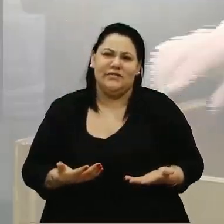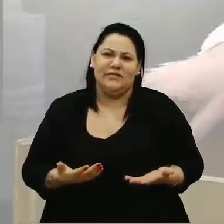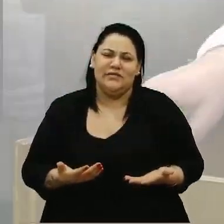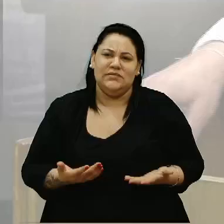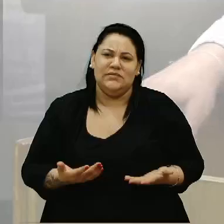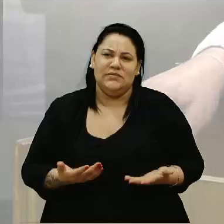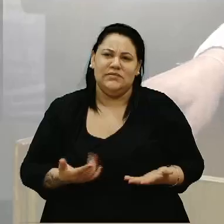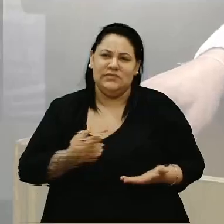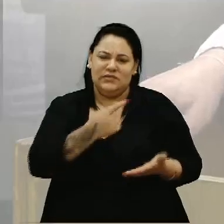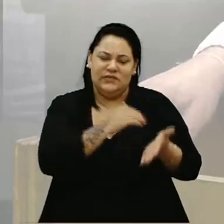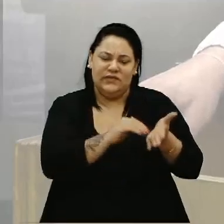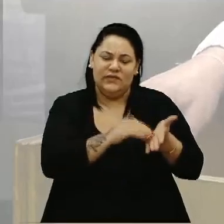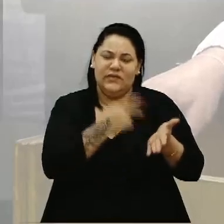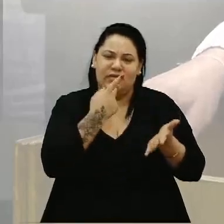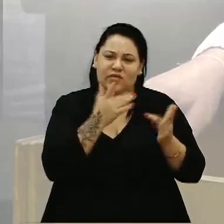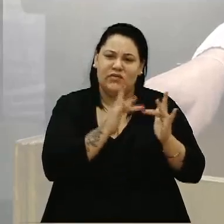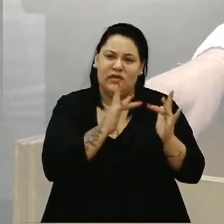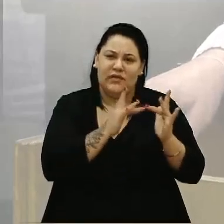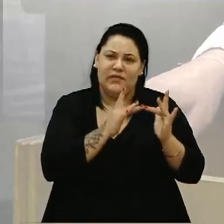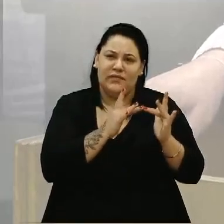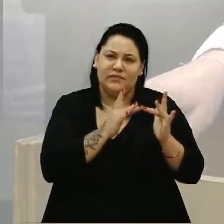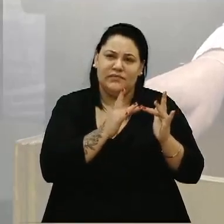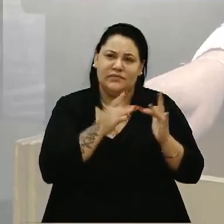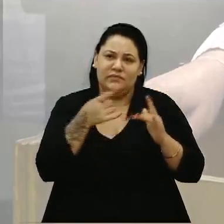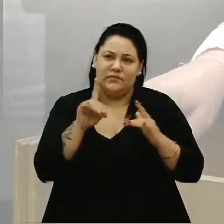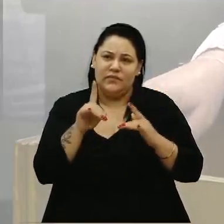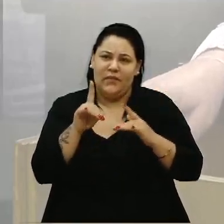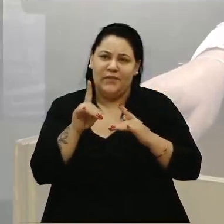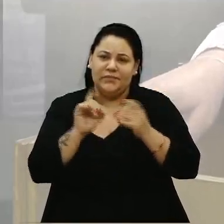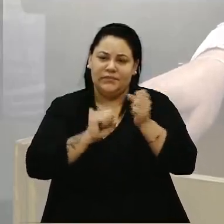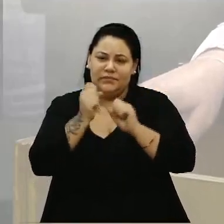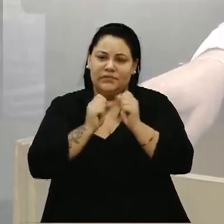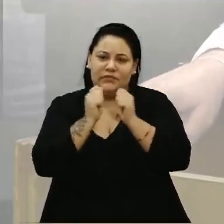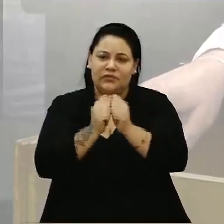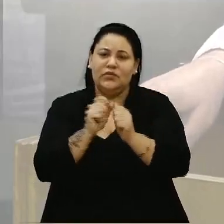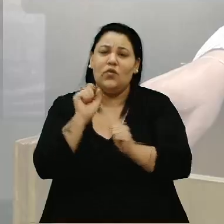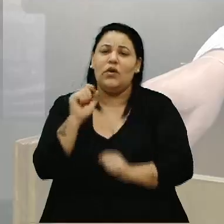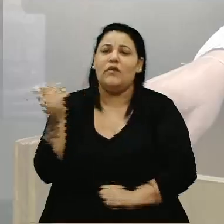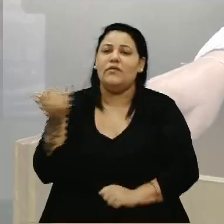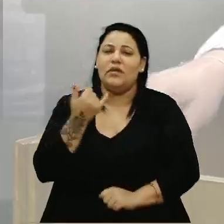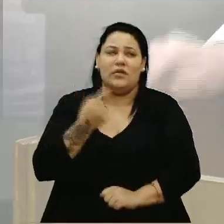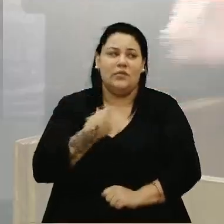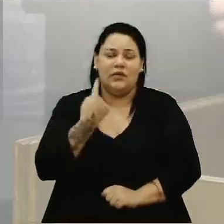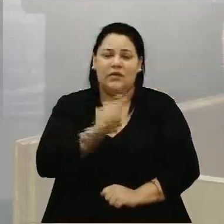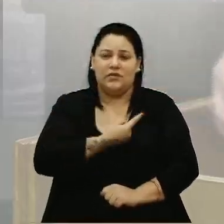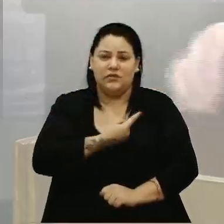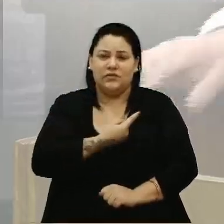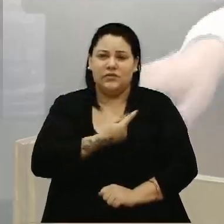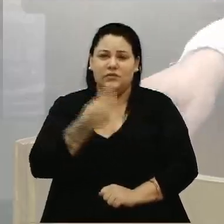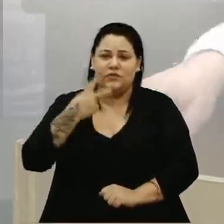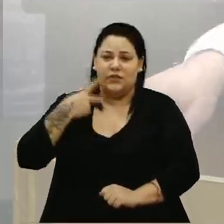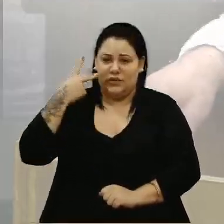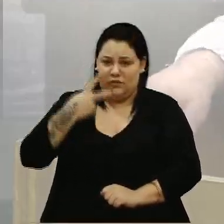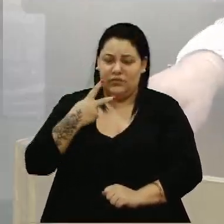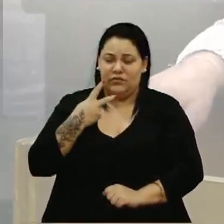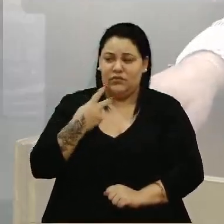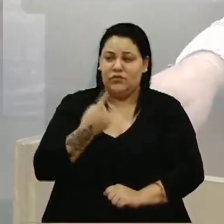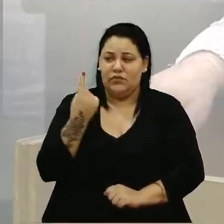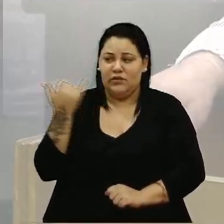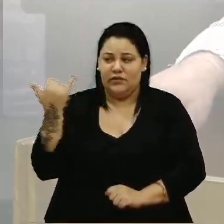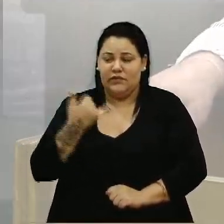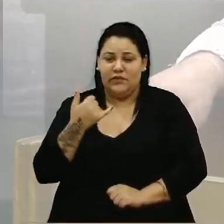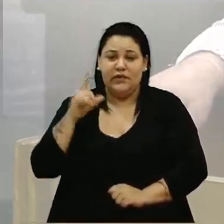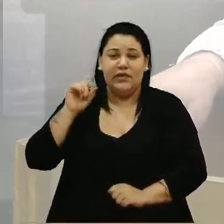lá, há dias atrás, com a empresa. O que que nos disseram para nós, pelo menos para os vereadores, para mim foi um dos que foi dito?